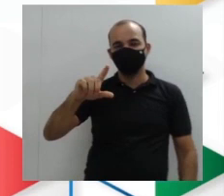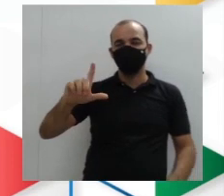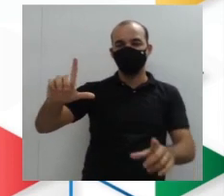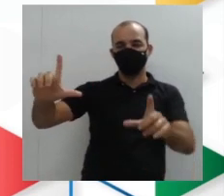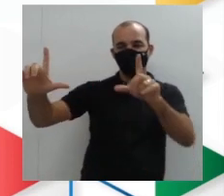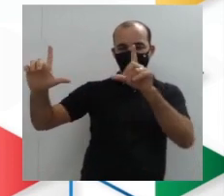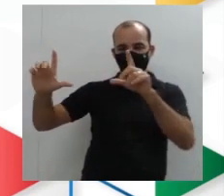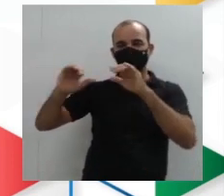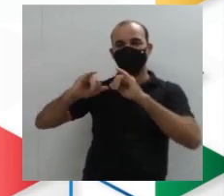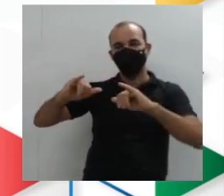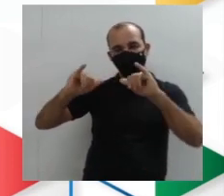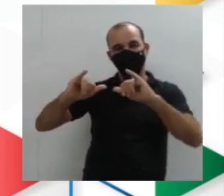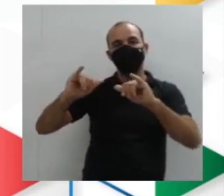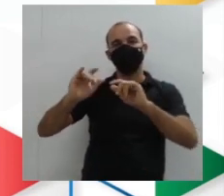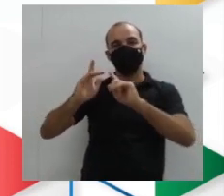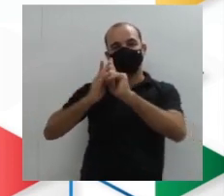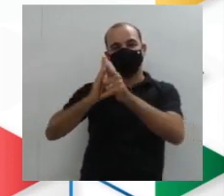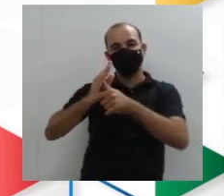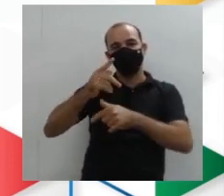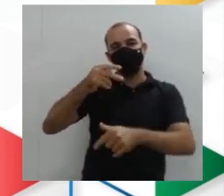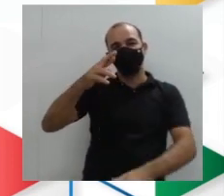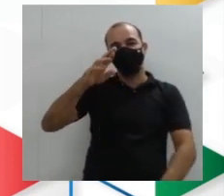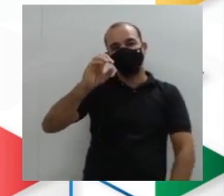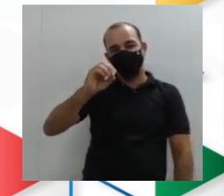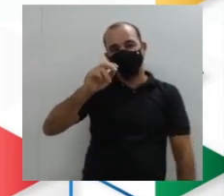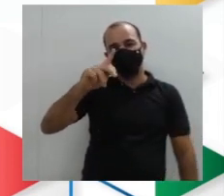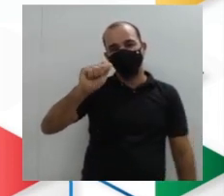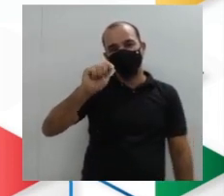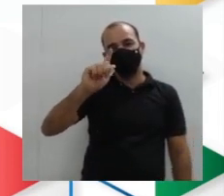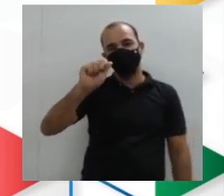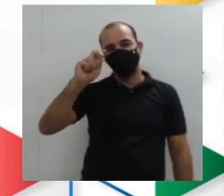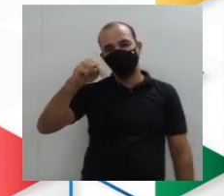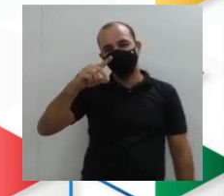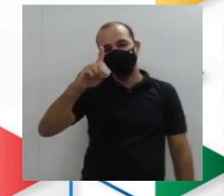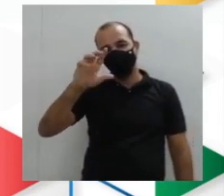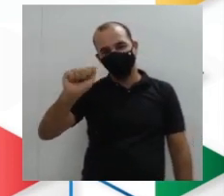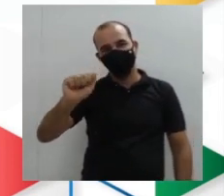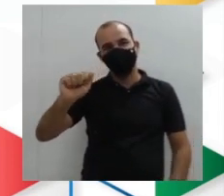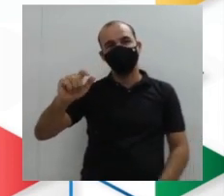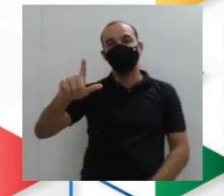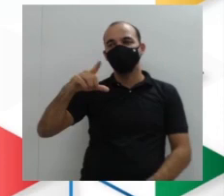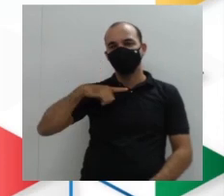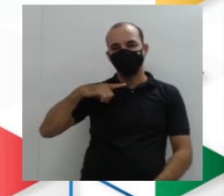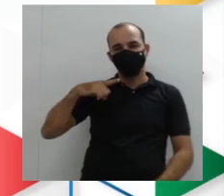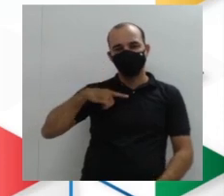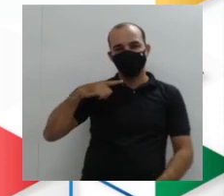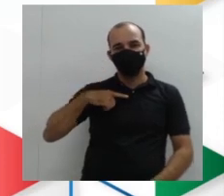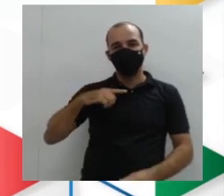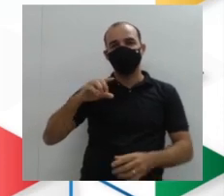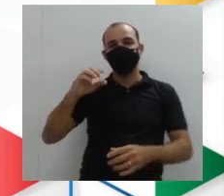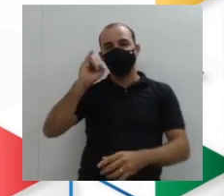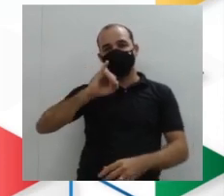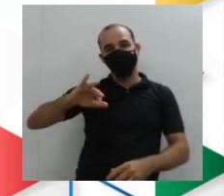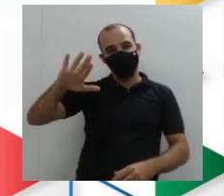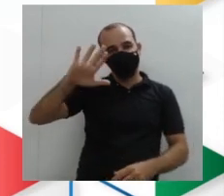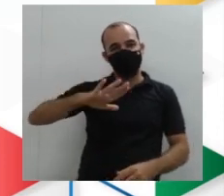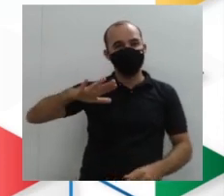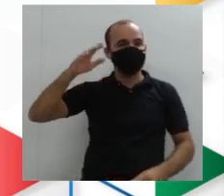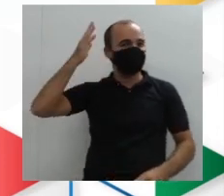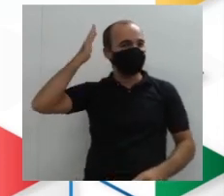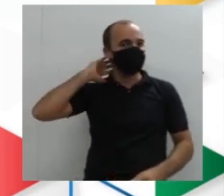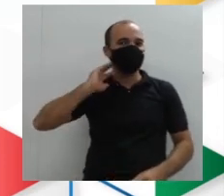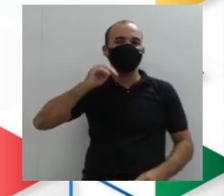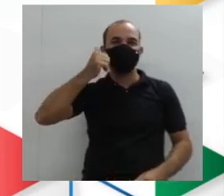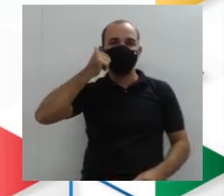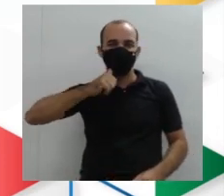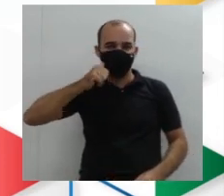no caso nós temos o produto, nós temos o elemento verbal, o elemento não verbal, que é o produto, nós temos a mulher, olha